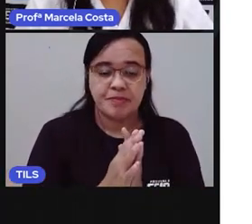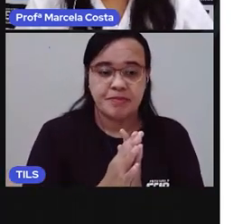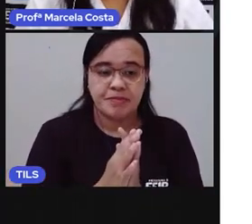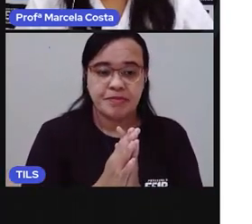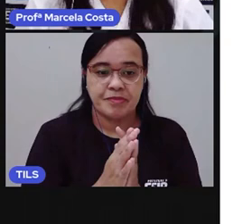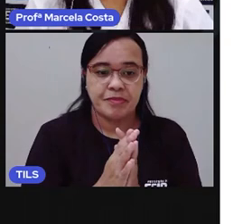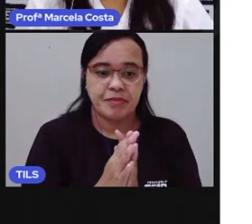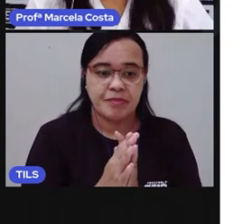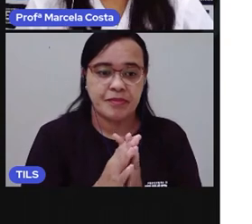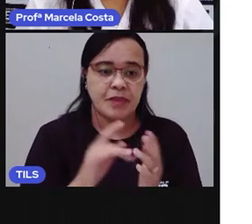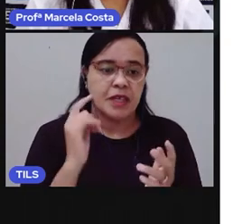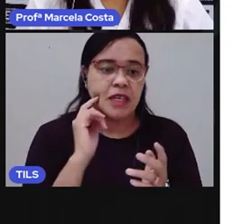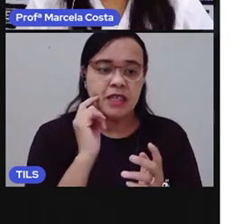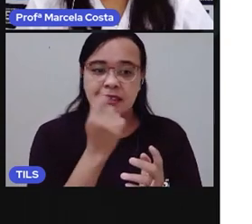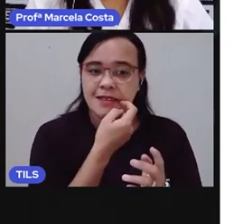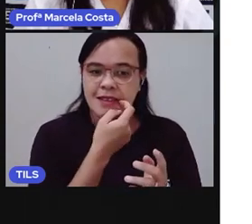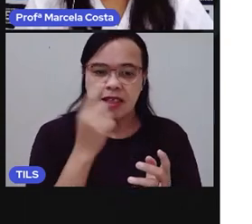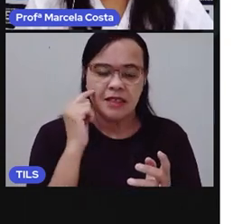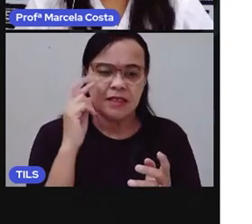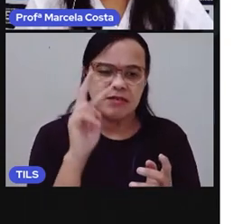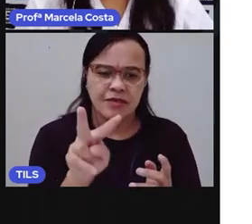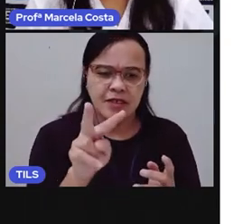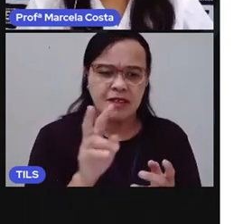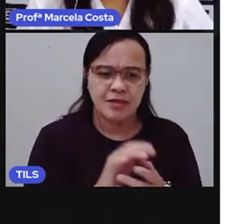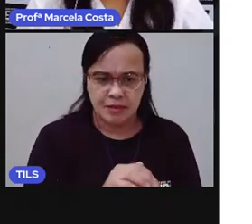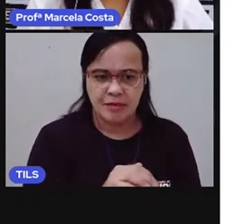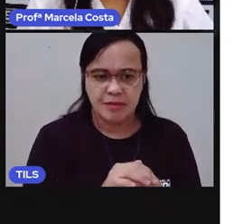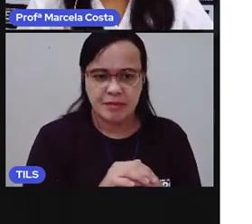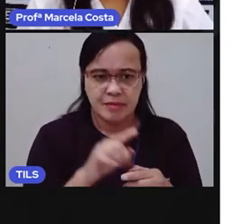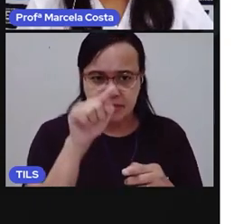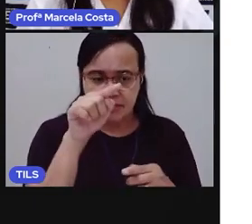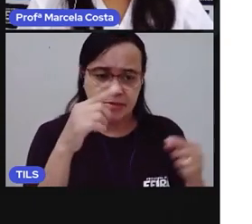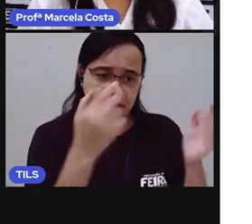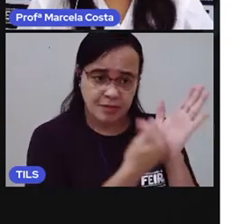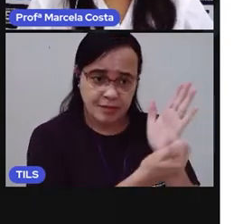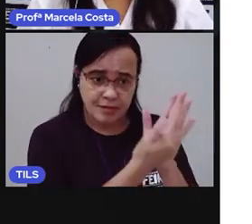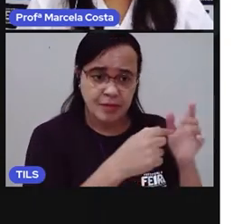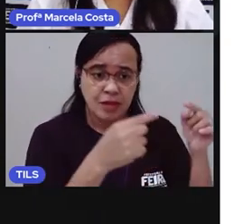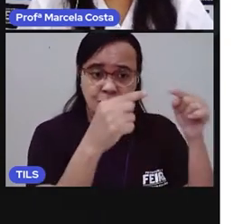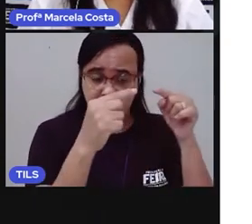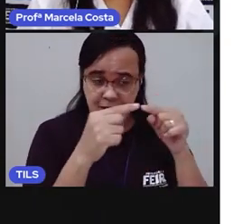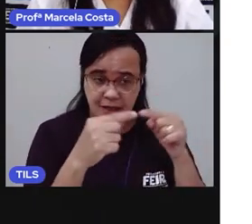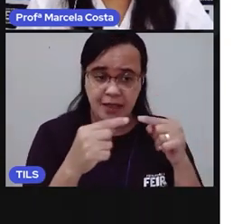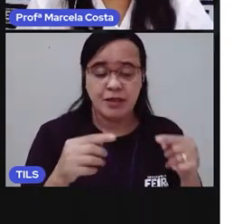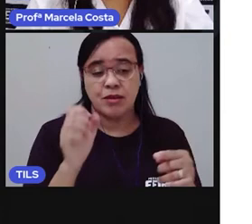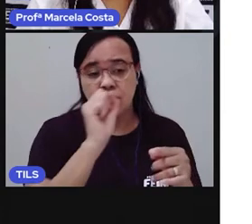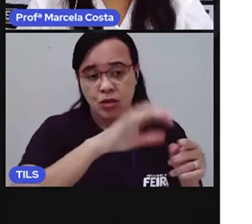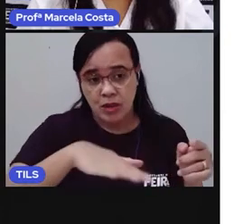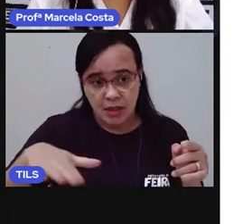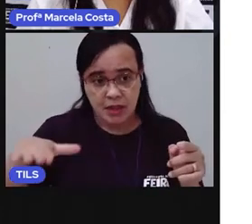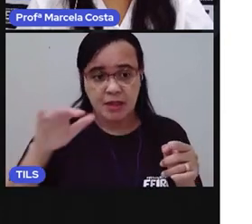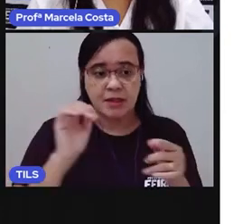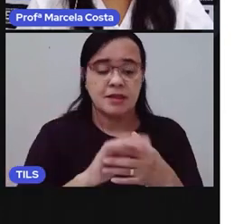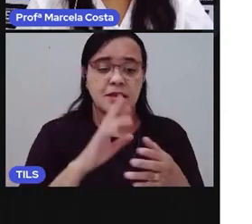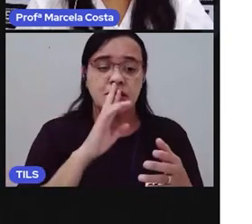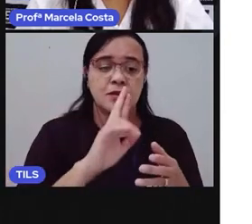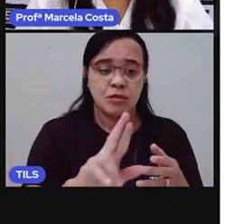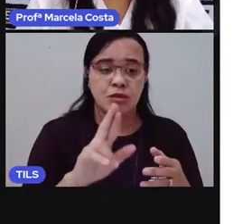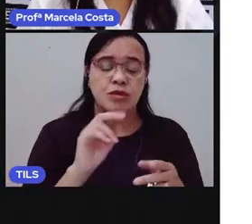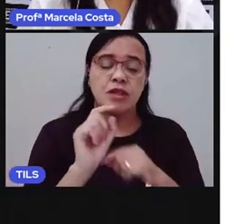Observe os dentes acima. São de uma criança. Agora respondo o que se